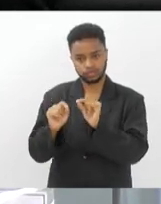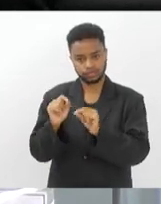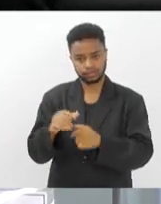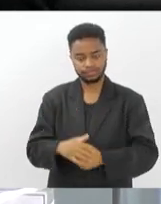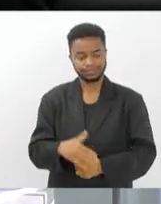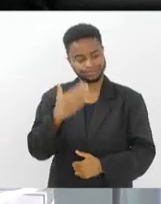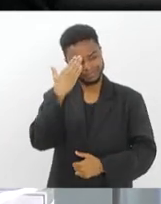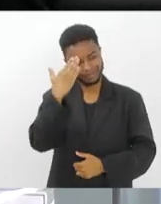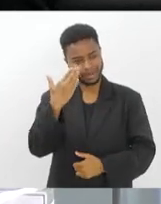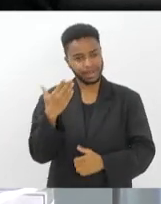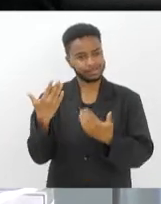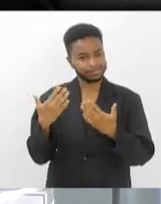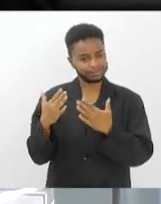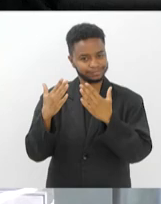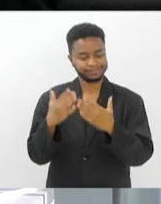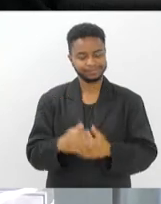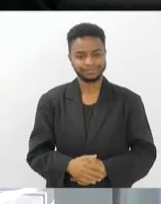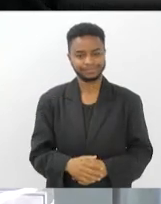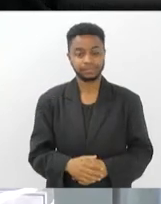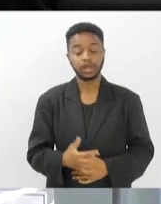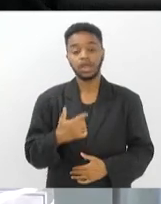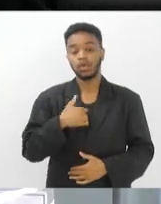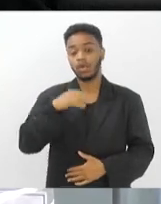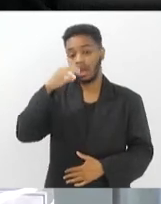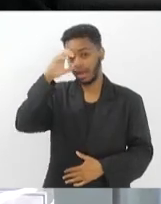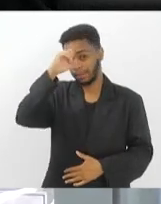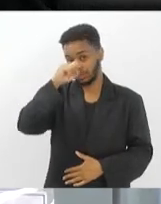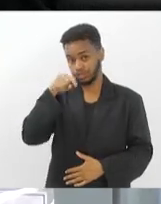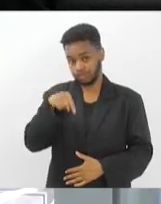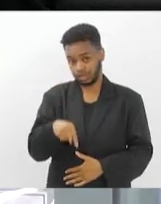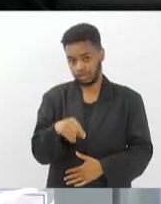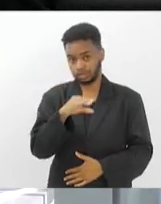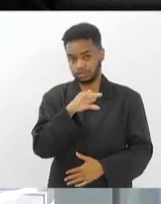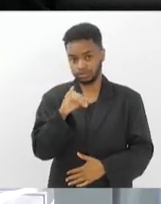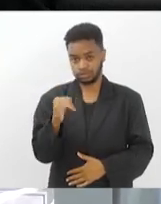Obrigado pelo elogio, deputado. Eu aprendi aqui na CCJ